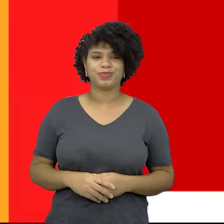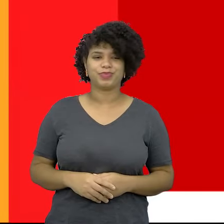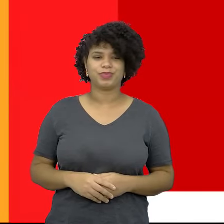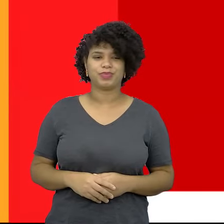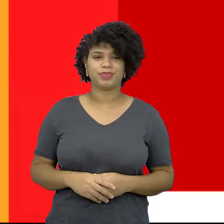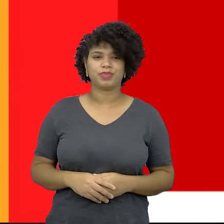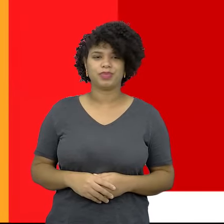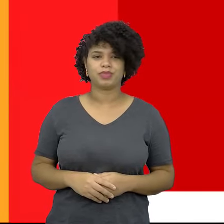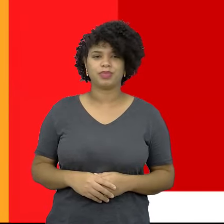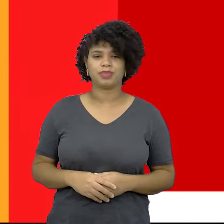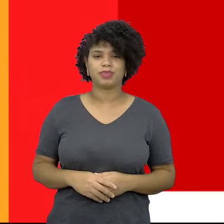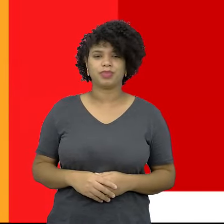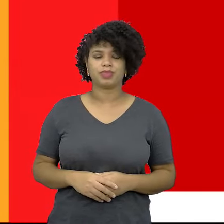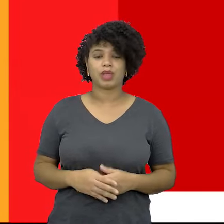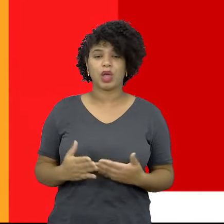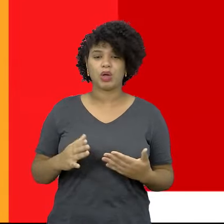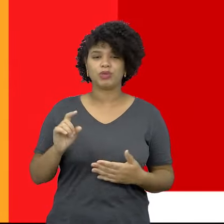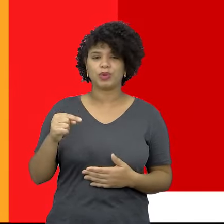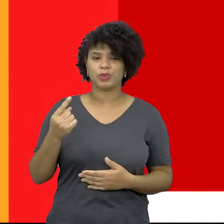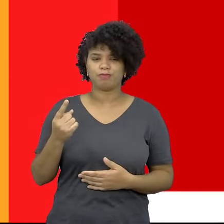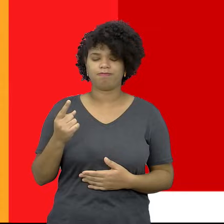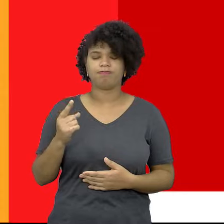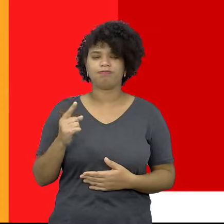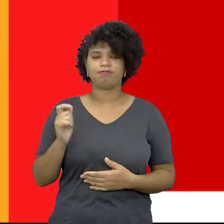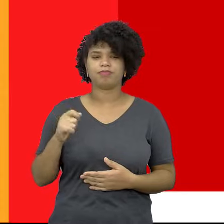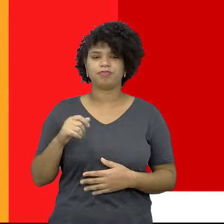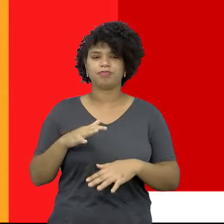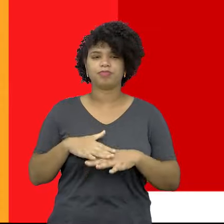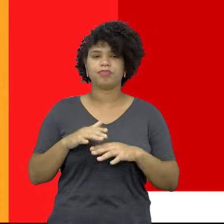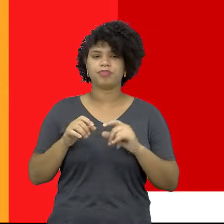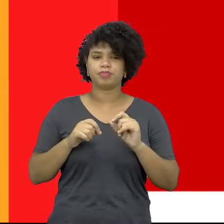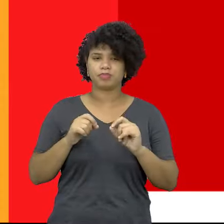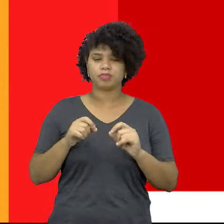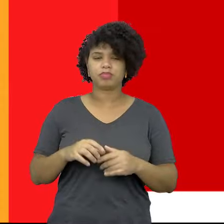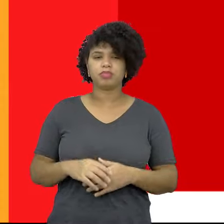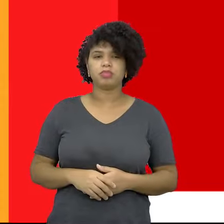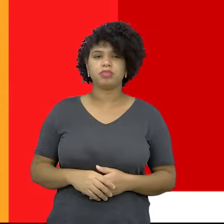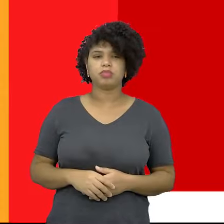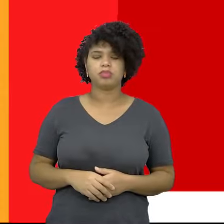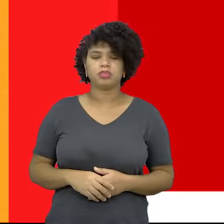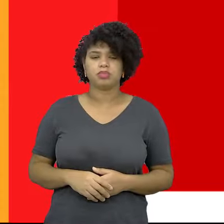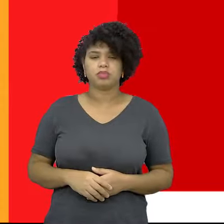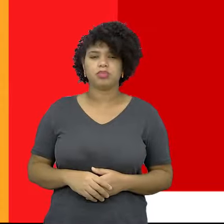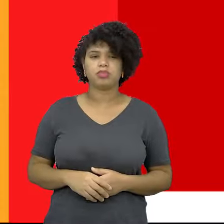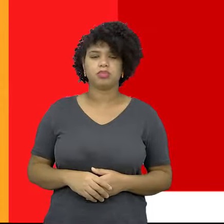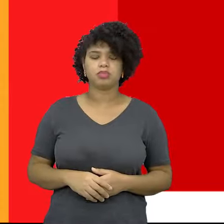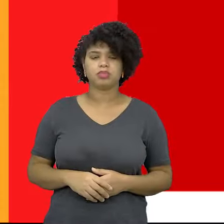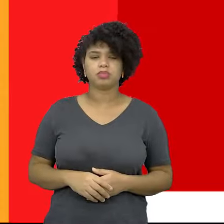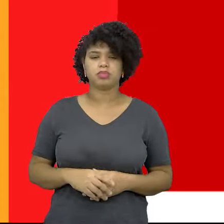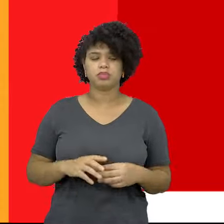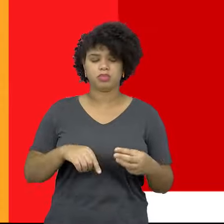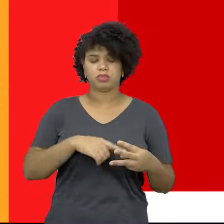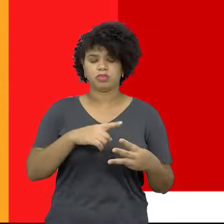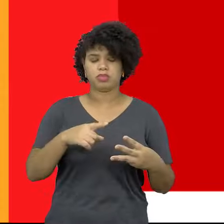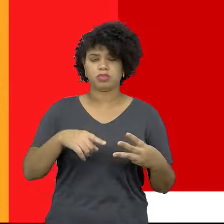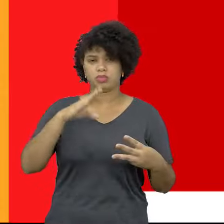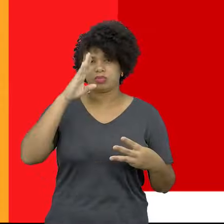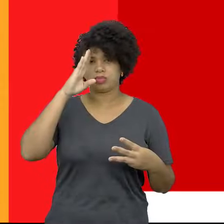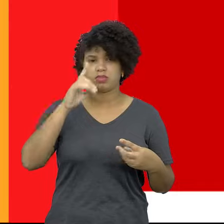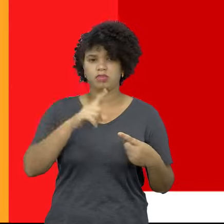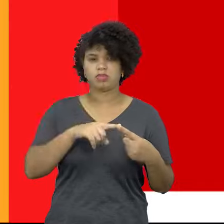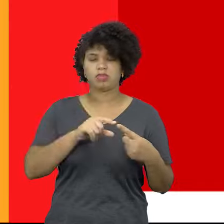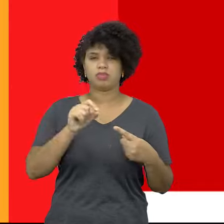Então, nesse próximo momento, né, nós faremos uma